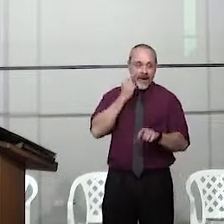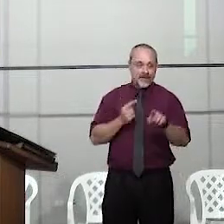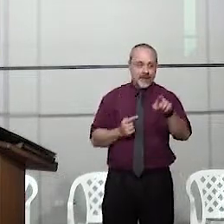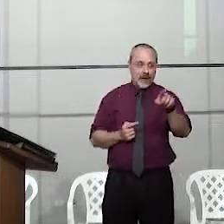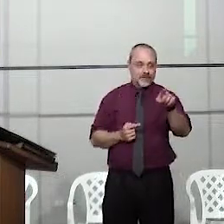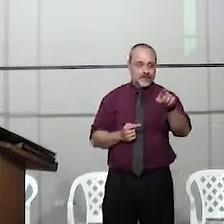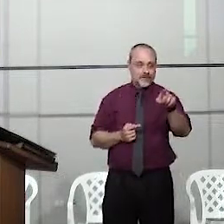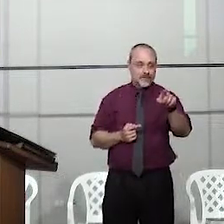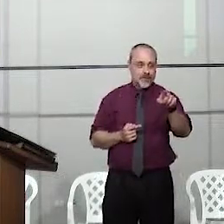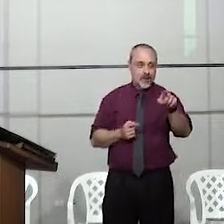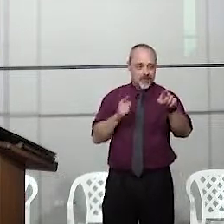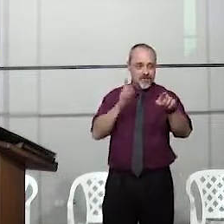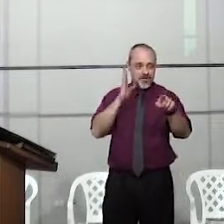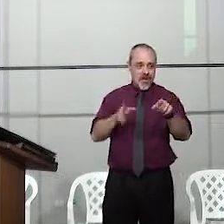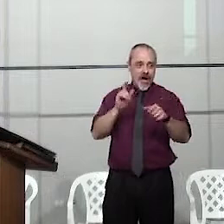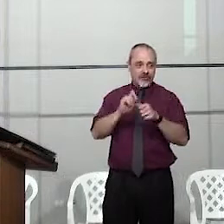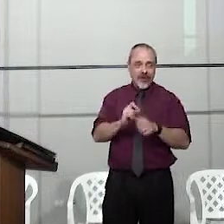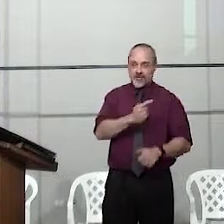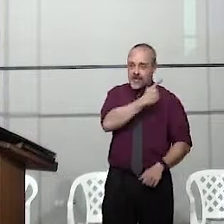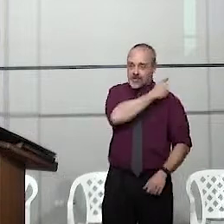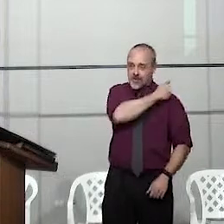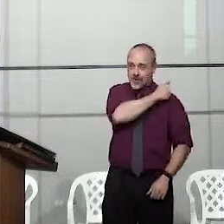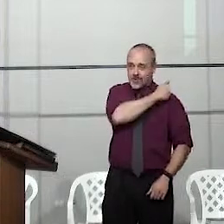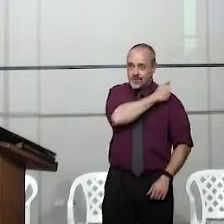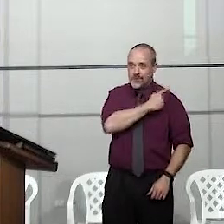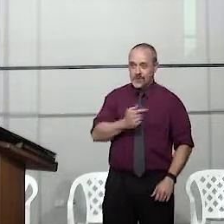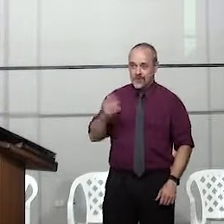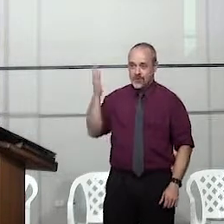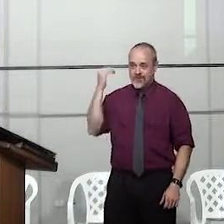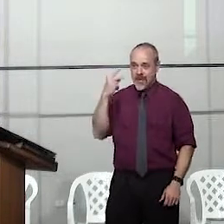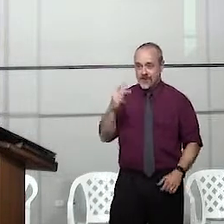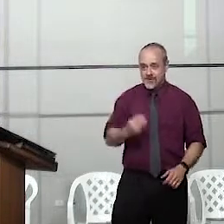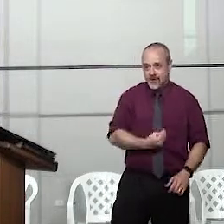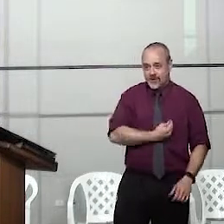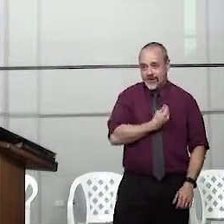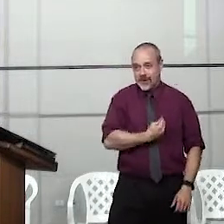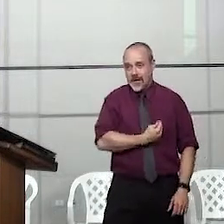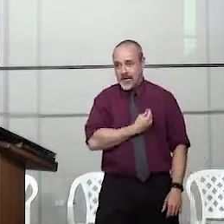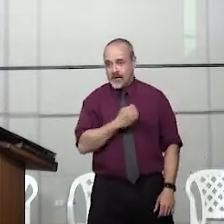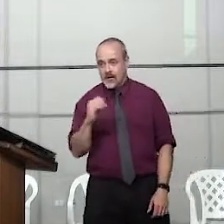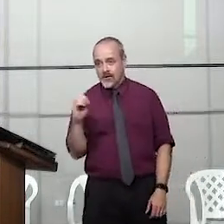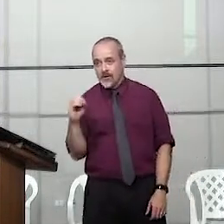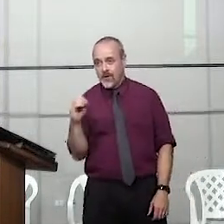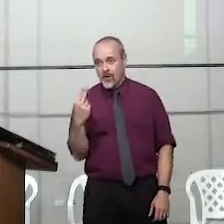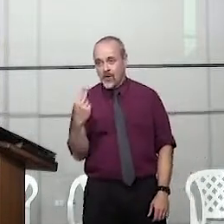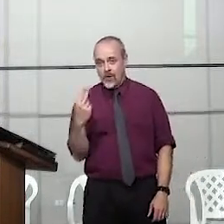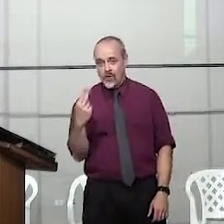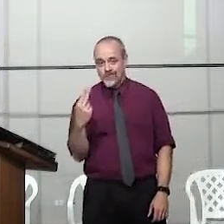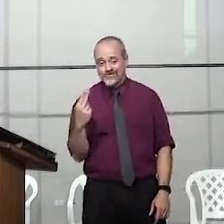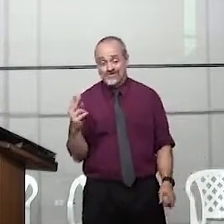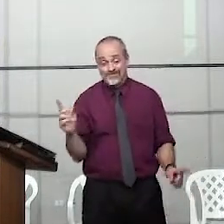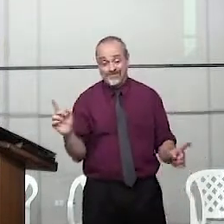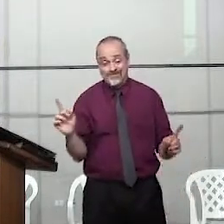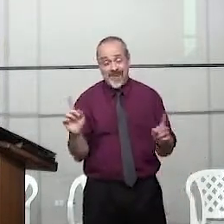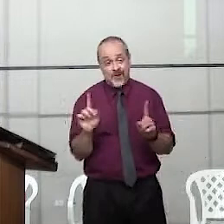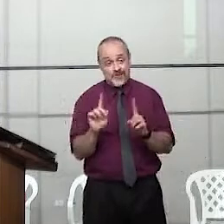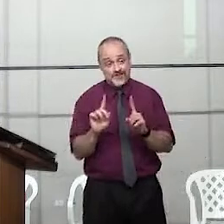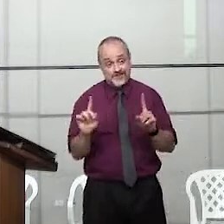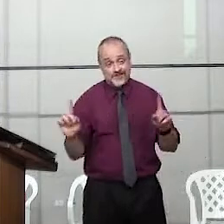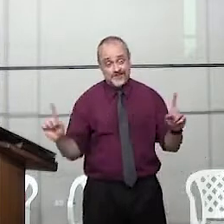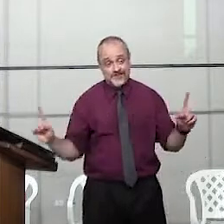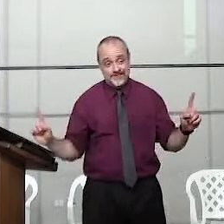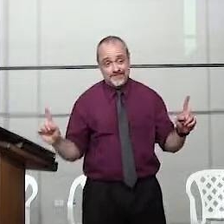Pare e pensa. Você já fez isso no passado na sua vida ou